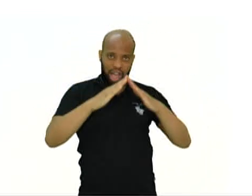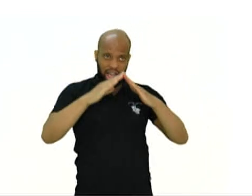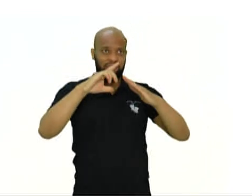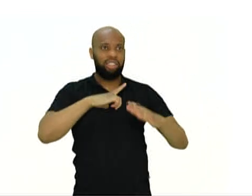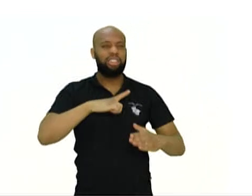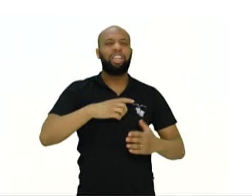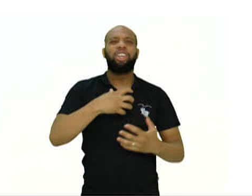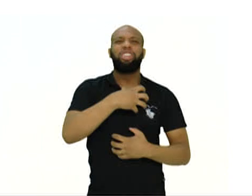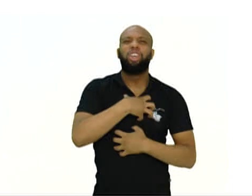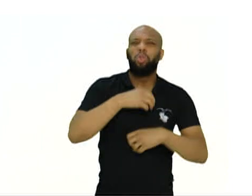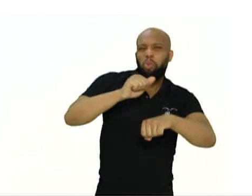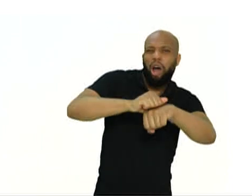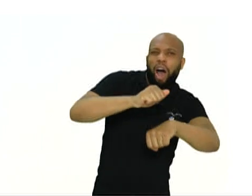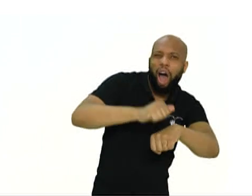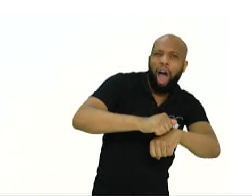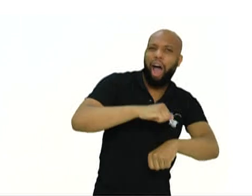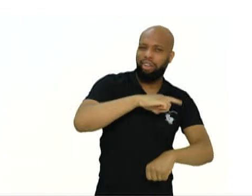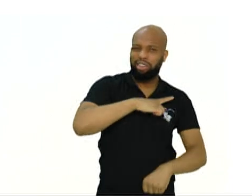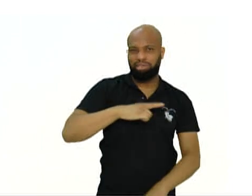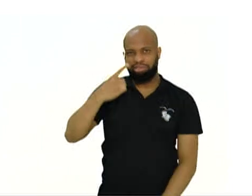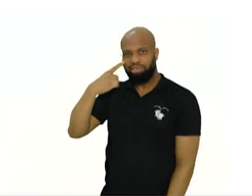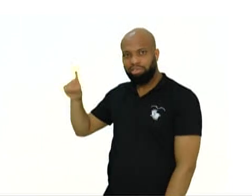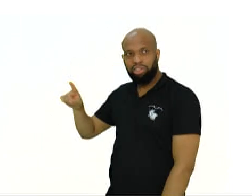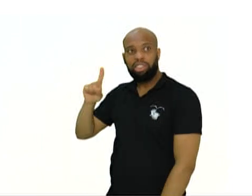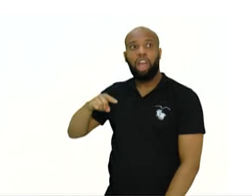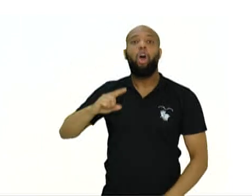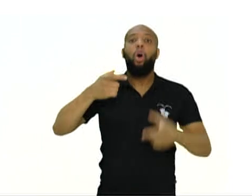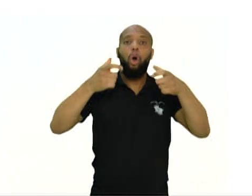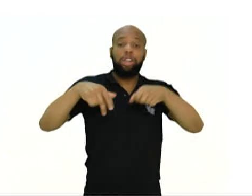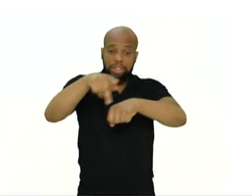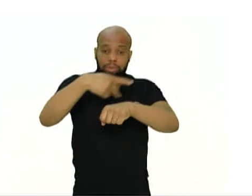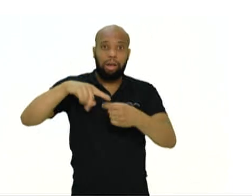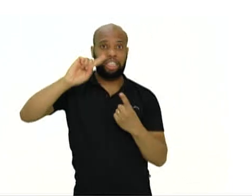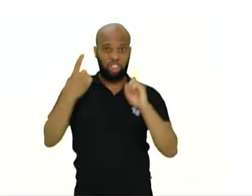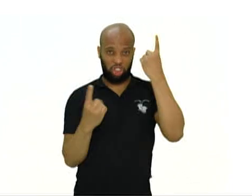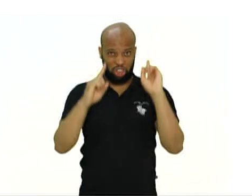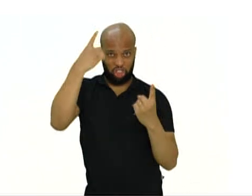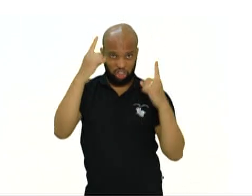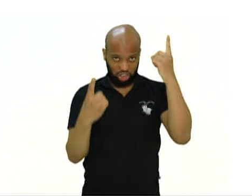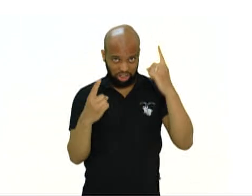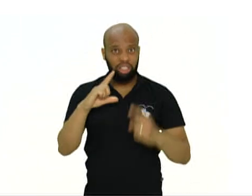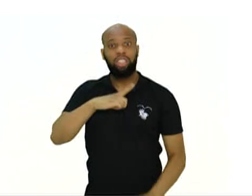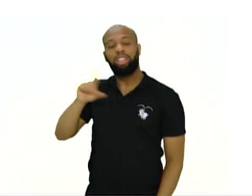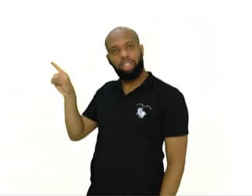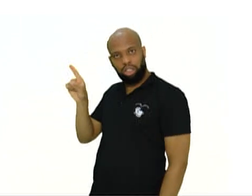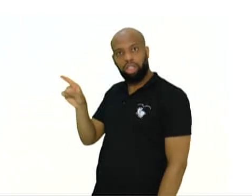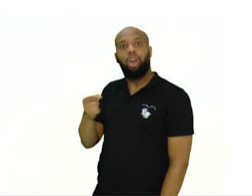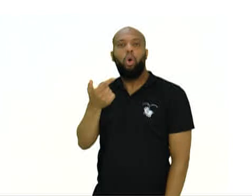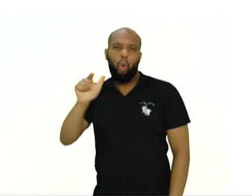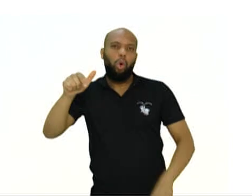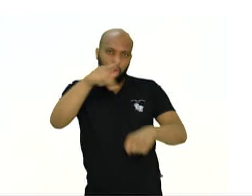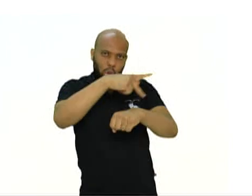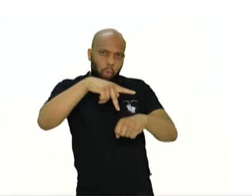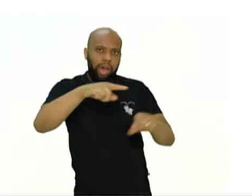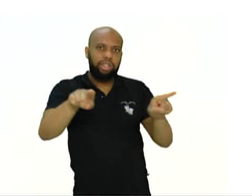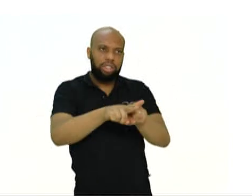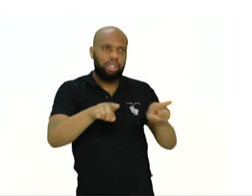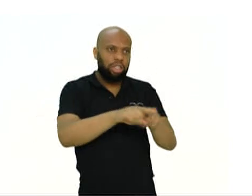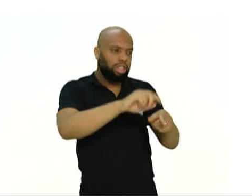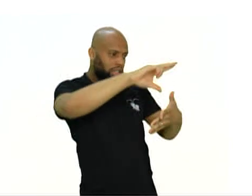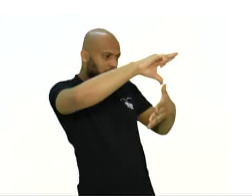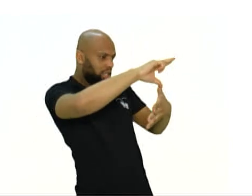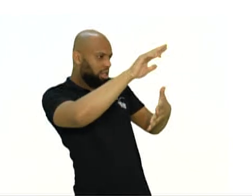bastante precária lá. Nessa foto aqui, ela é do Chile. Então, o Chile, como outros países da América, sofre